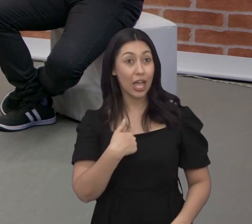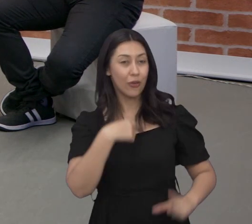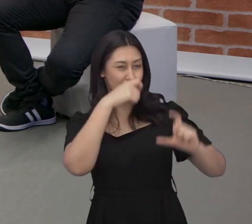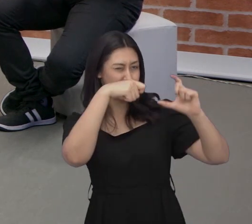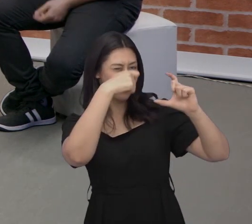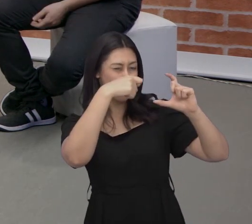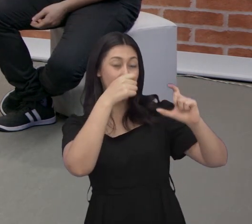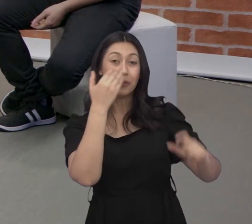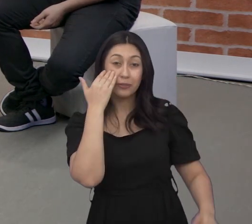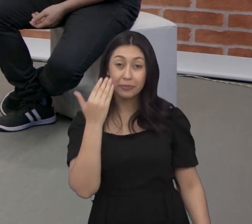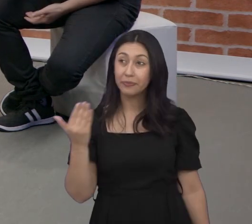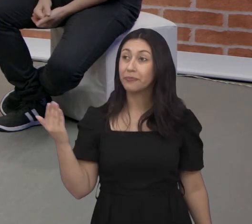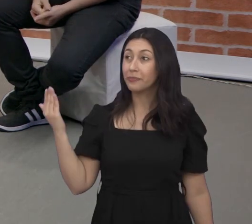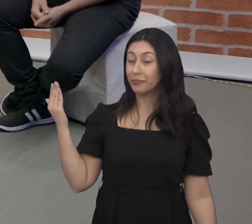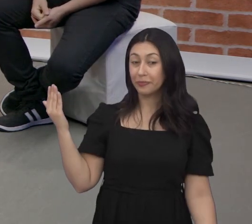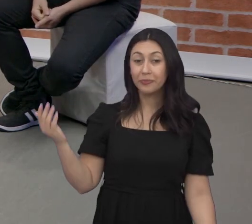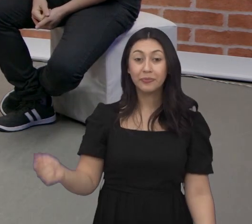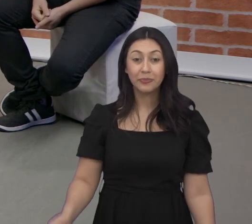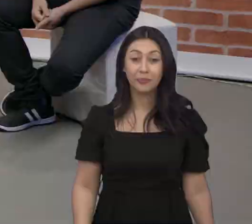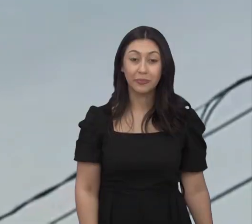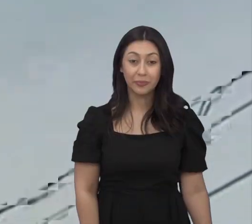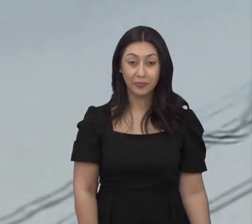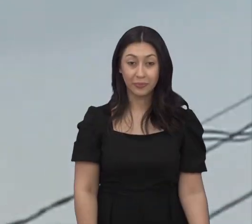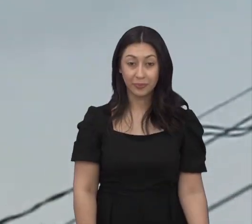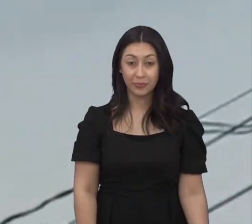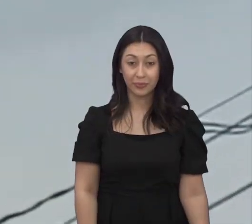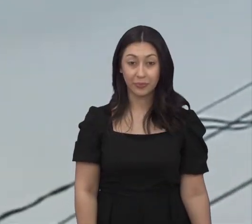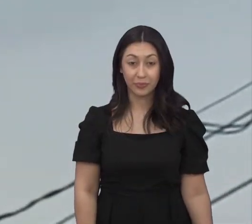esse foi o que filmei. Vamos ver então.